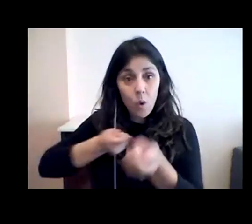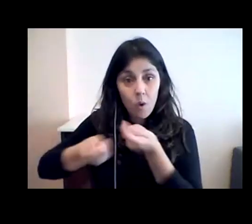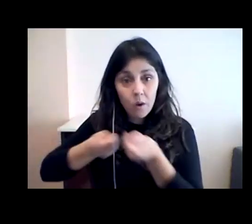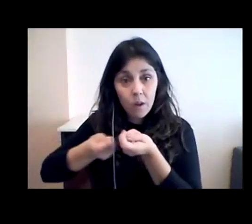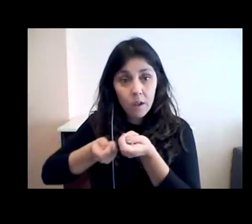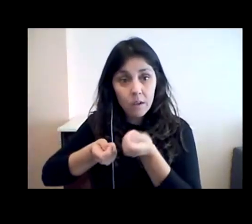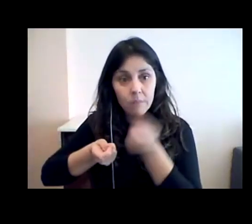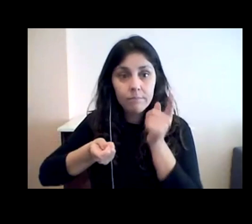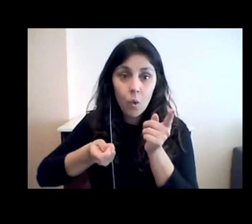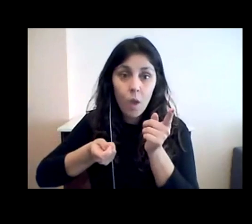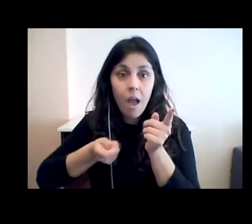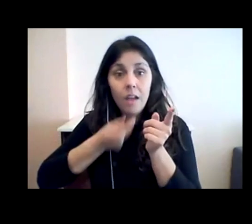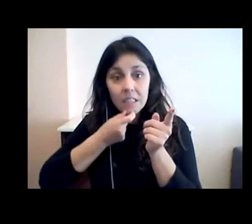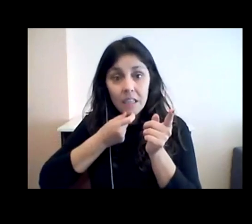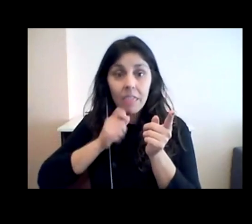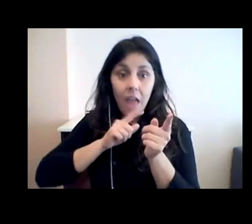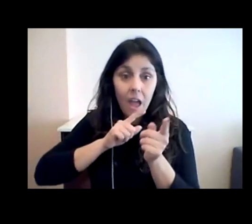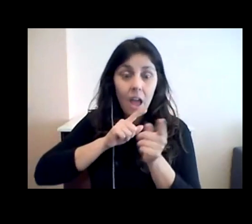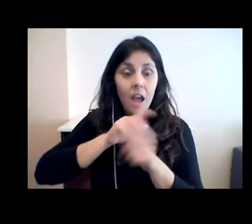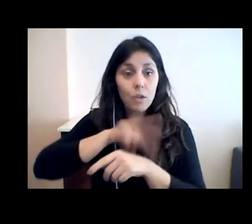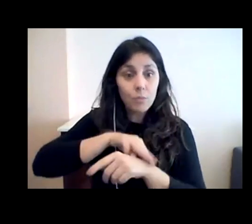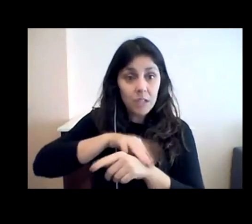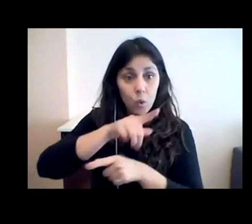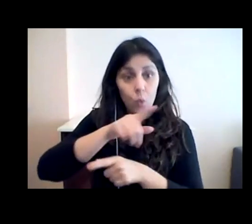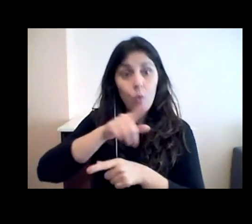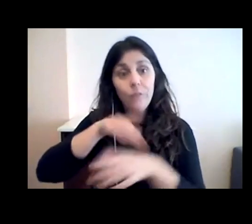depois a professora Fátima devolve-me à administração.